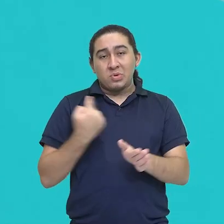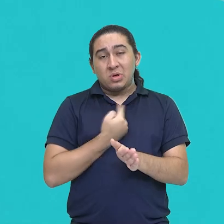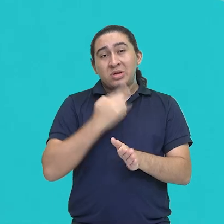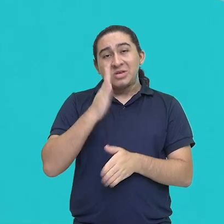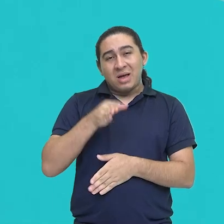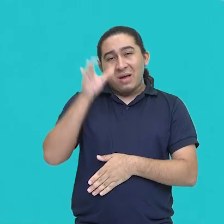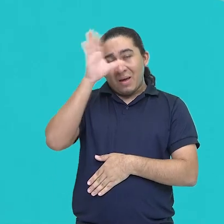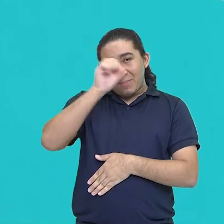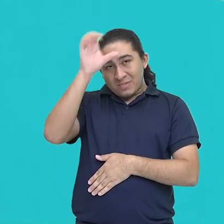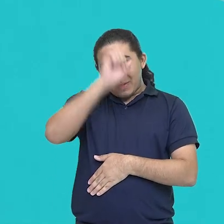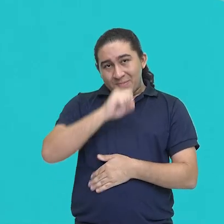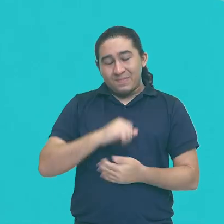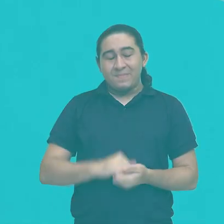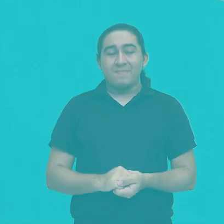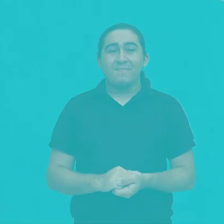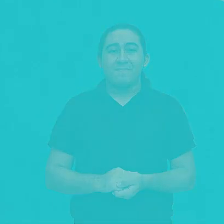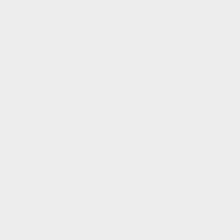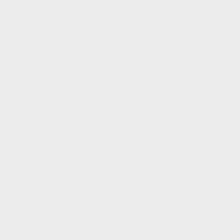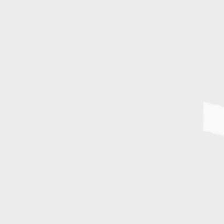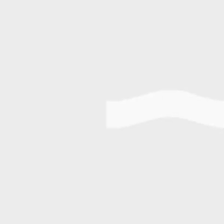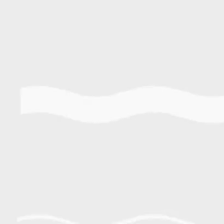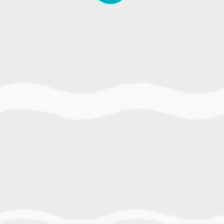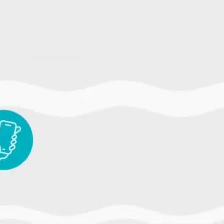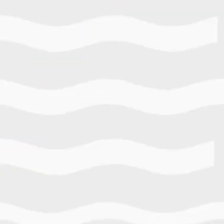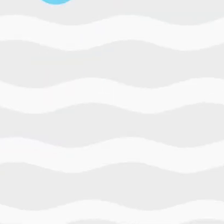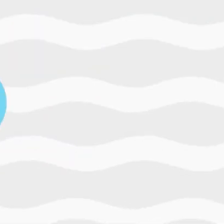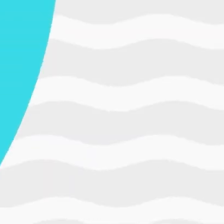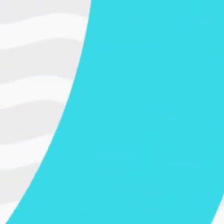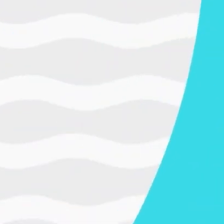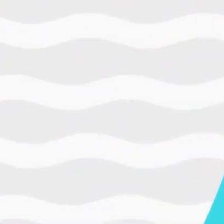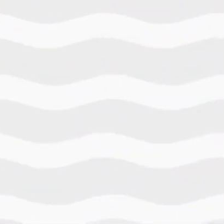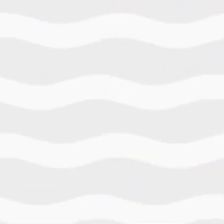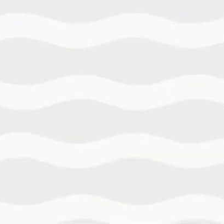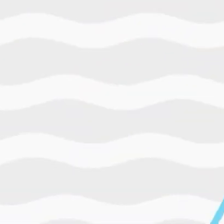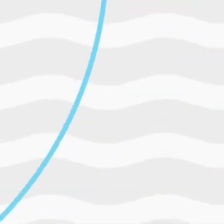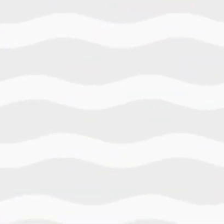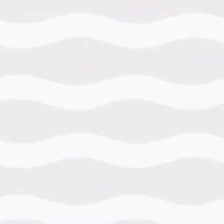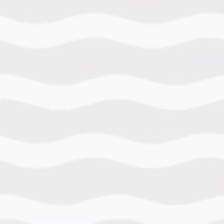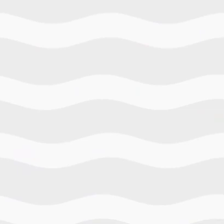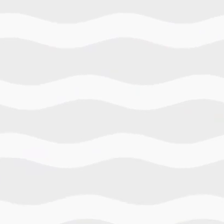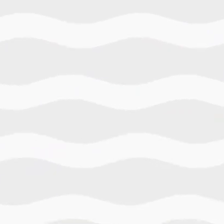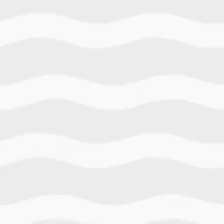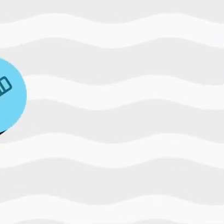nós vimos nesta primeira unidade.